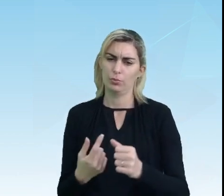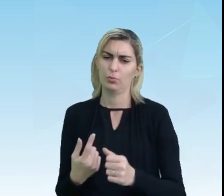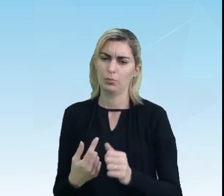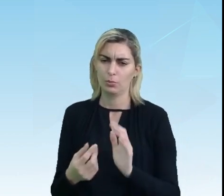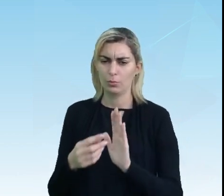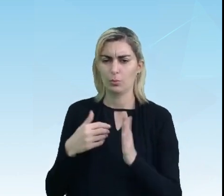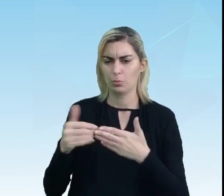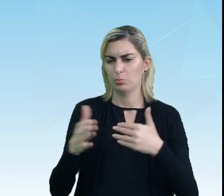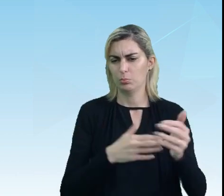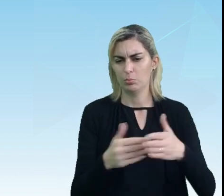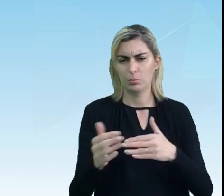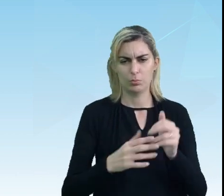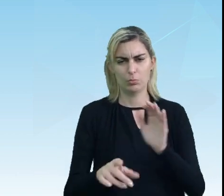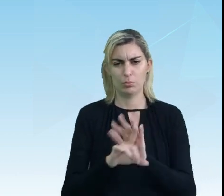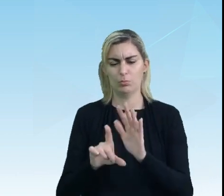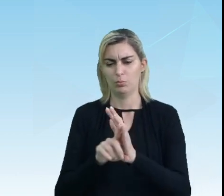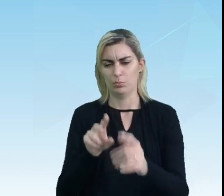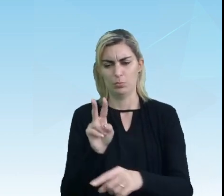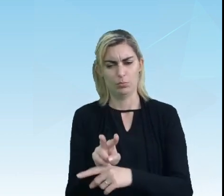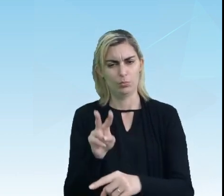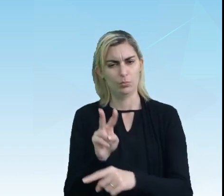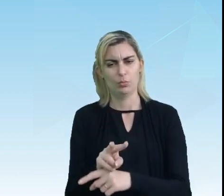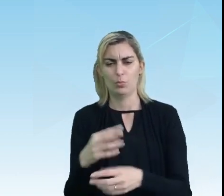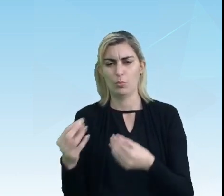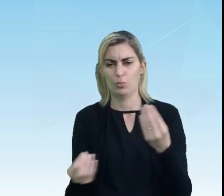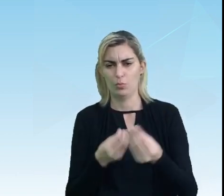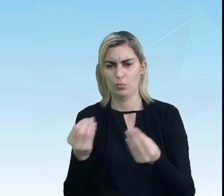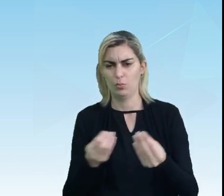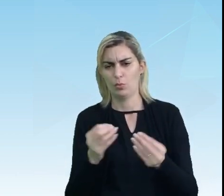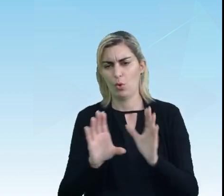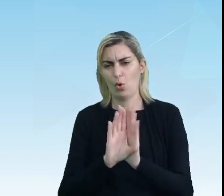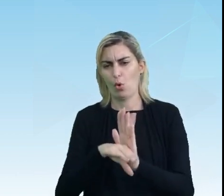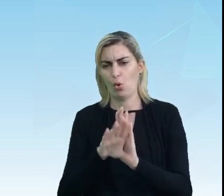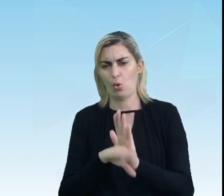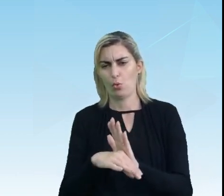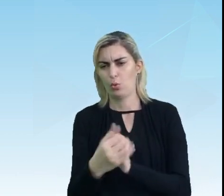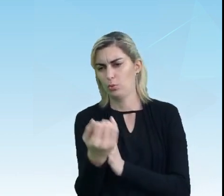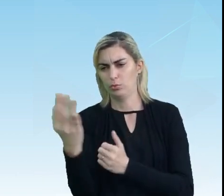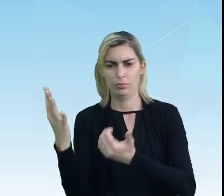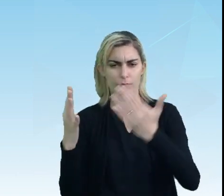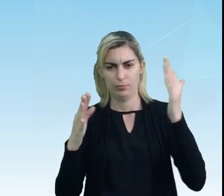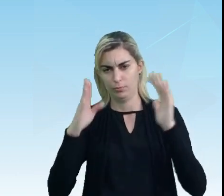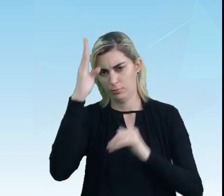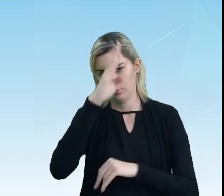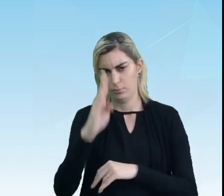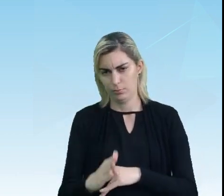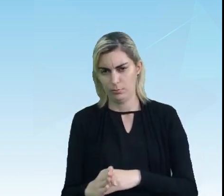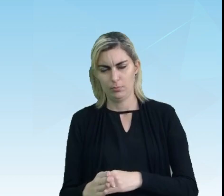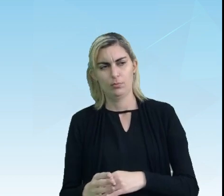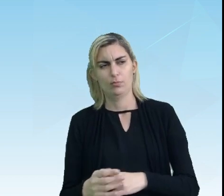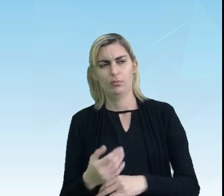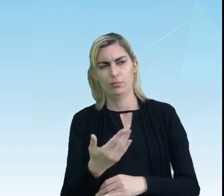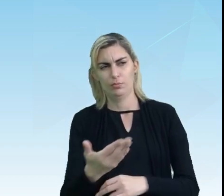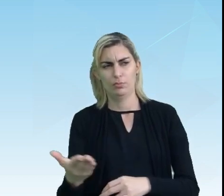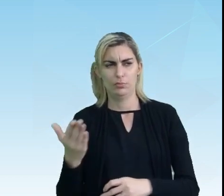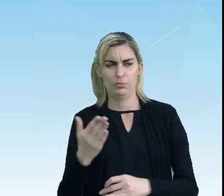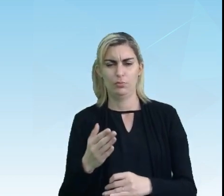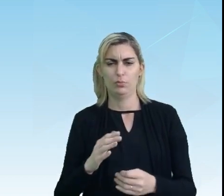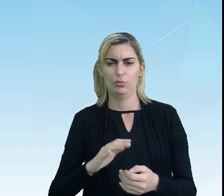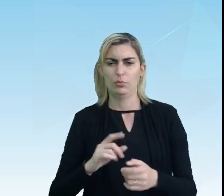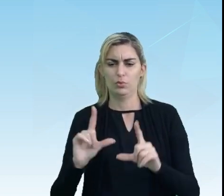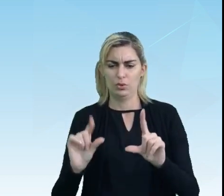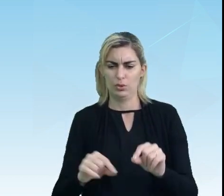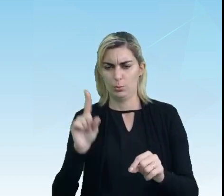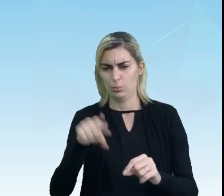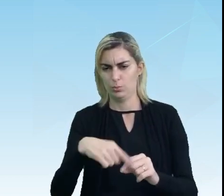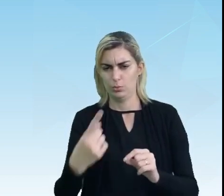sumária de qualquer legislação protetora, como no caso do Código Florestal Brasileiro. E ainda uma supressão de